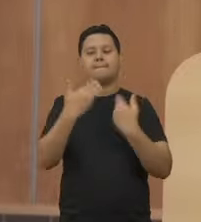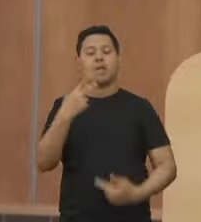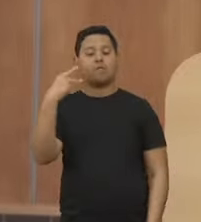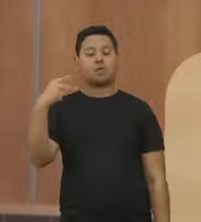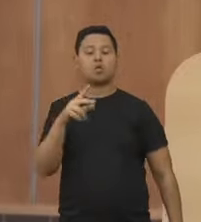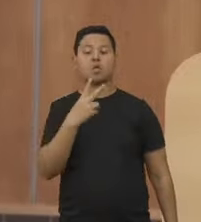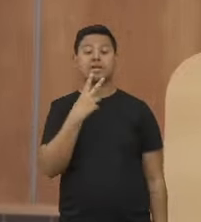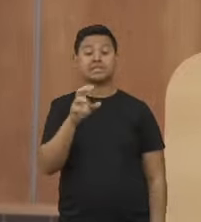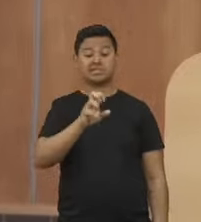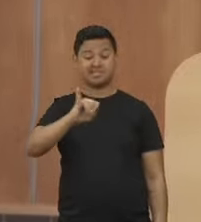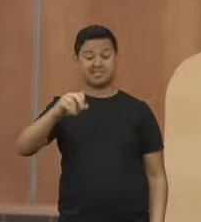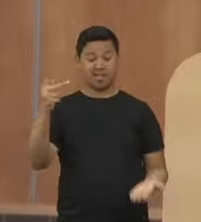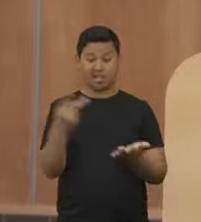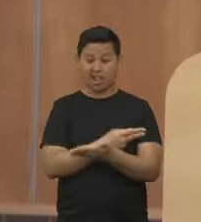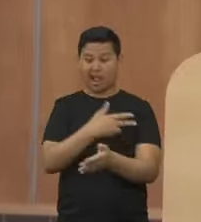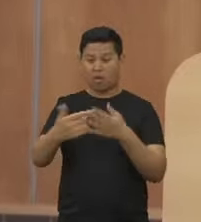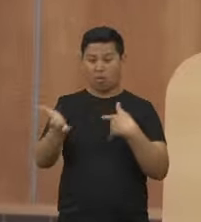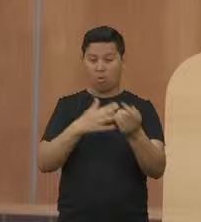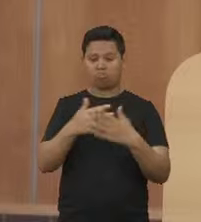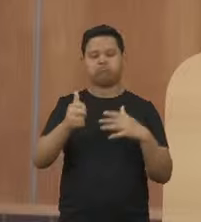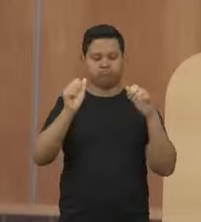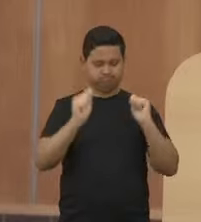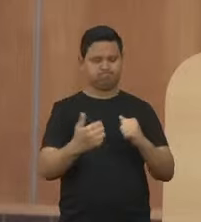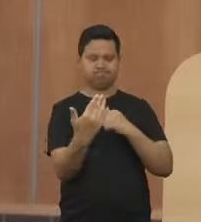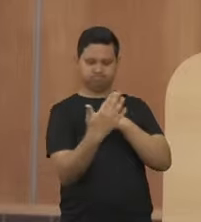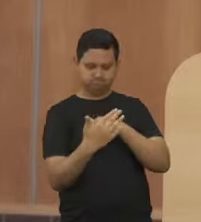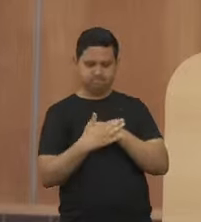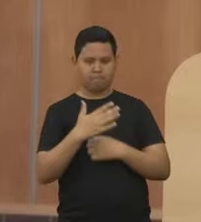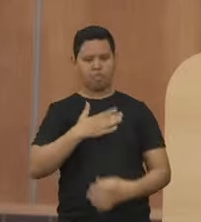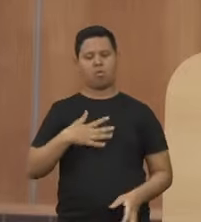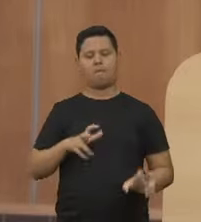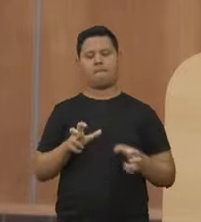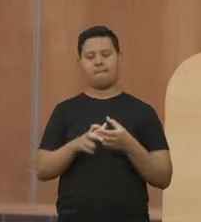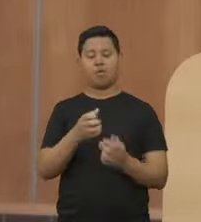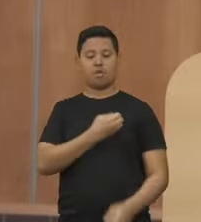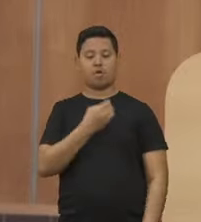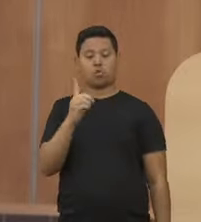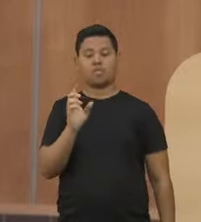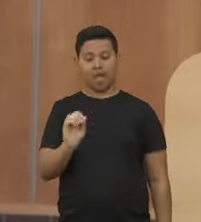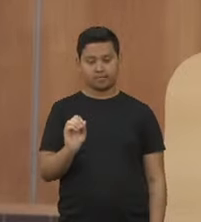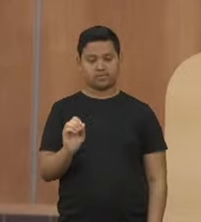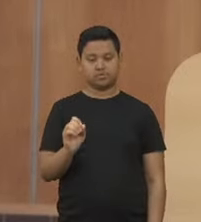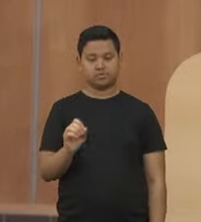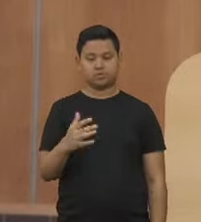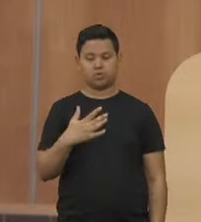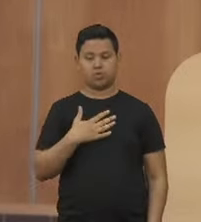Se der errado qualquer coisa, pode me procurar. Meu gabinete é 10,